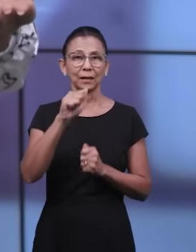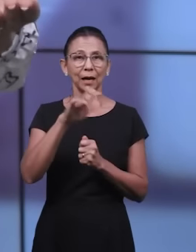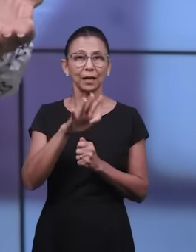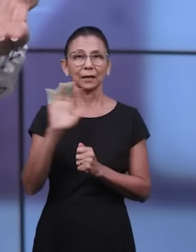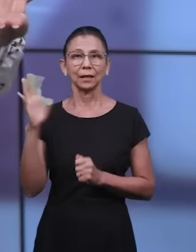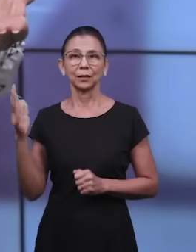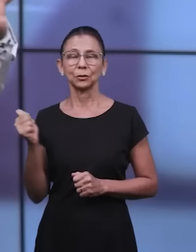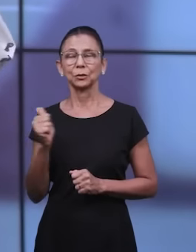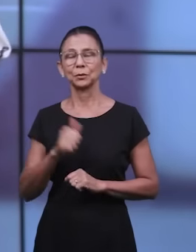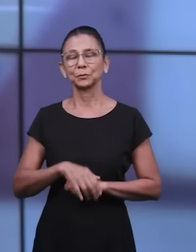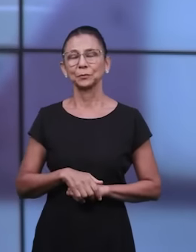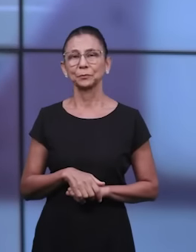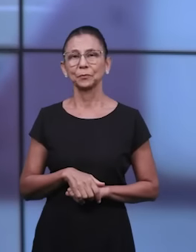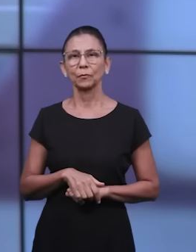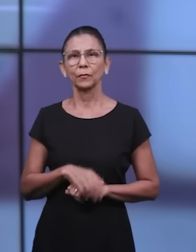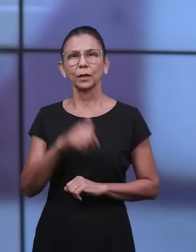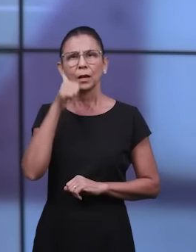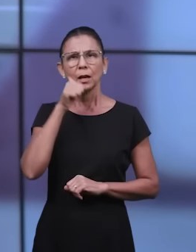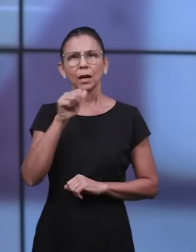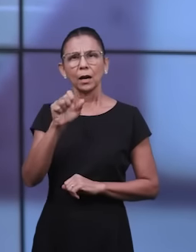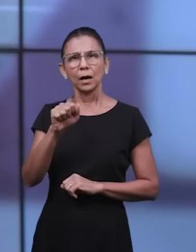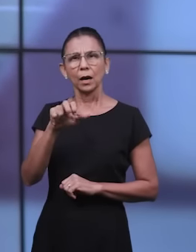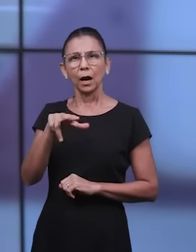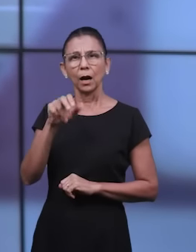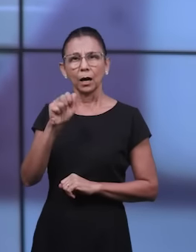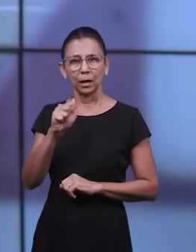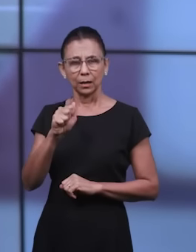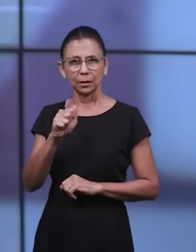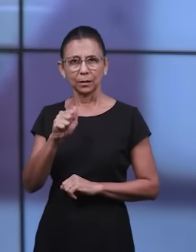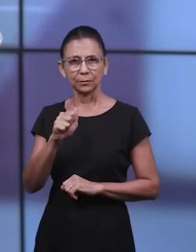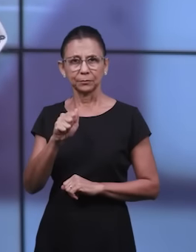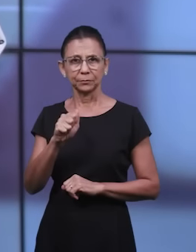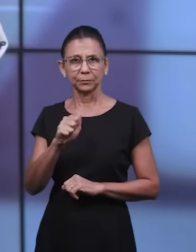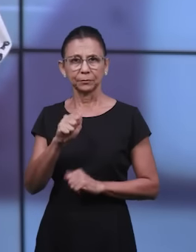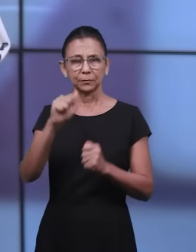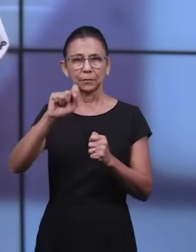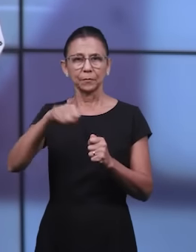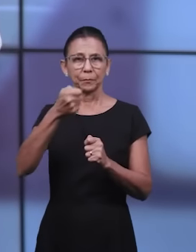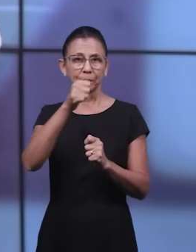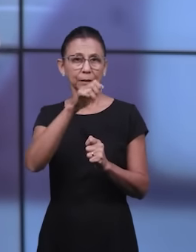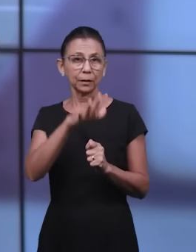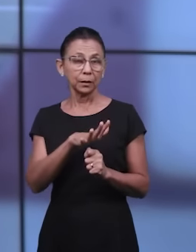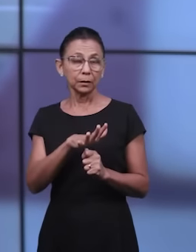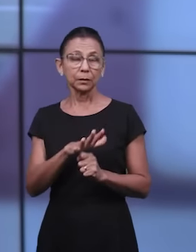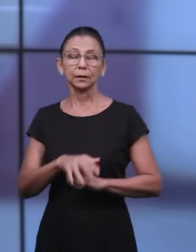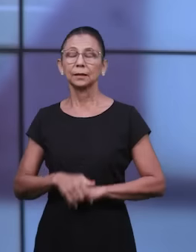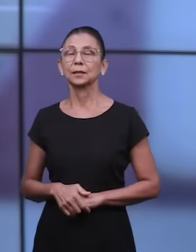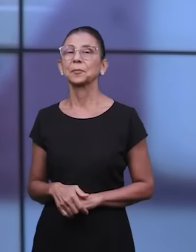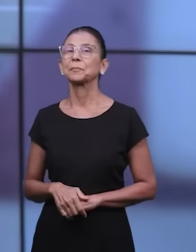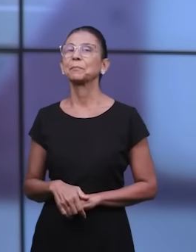Irmãos, por esse menino orava eu. Como Ana, a igreja tem orado, cuidado dos filhos desde bebês